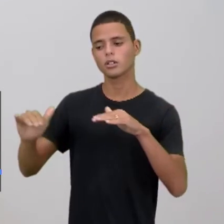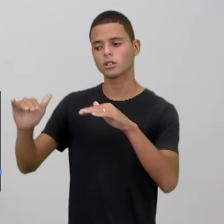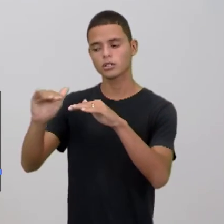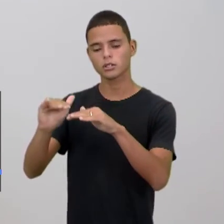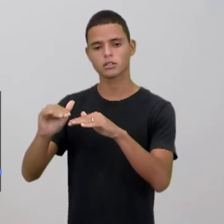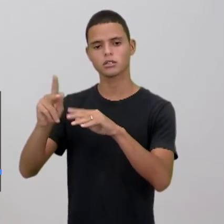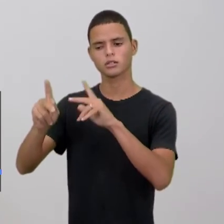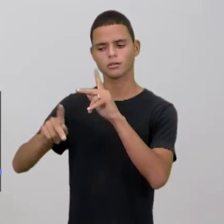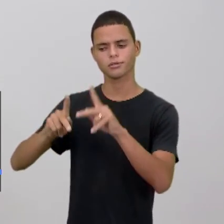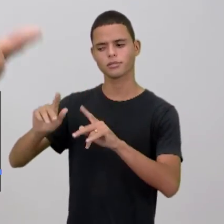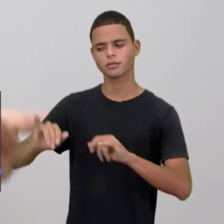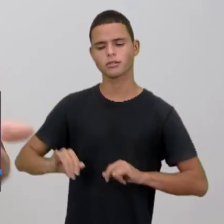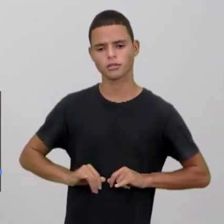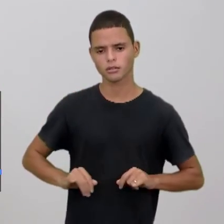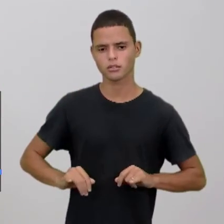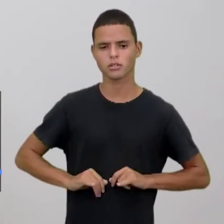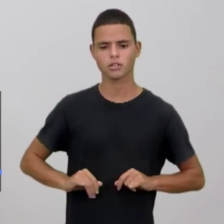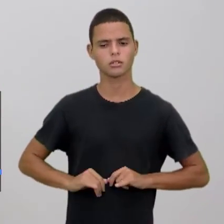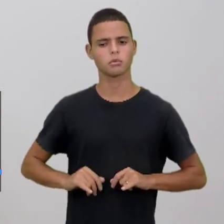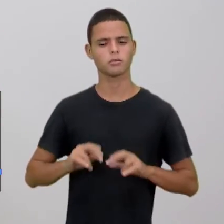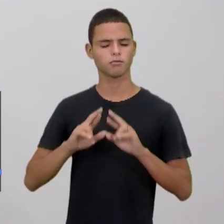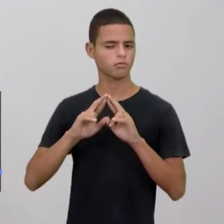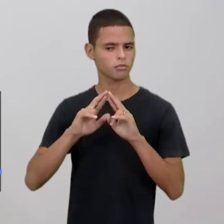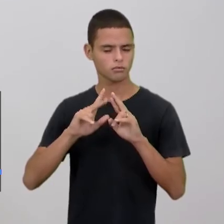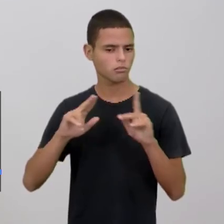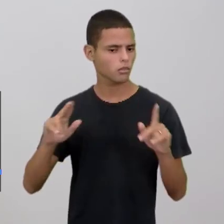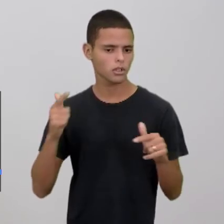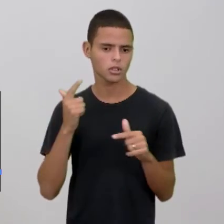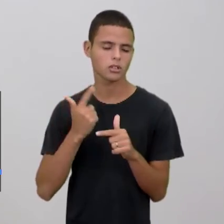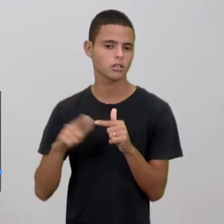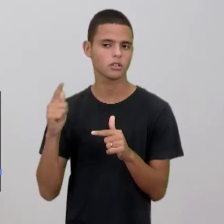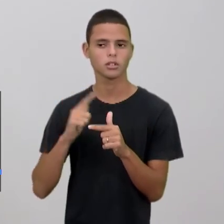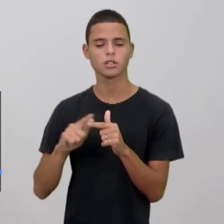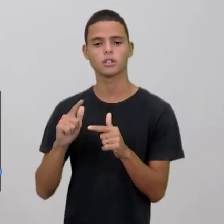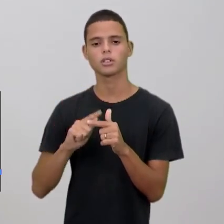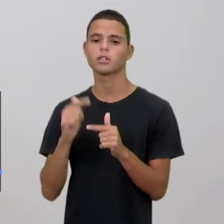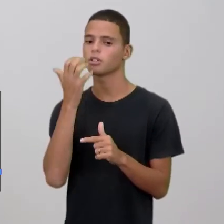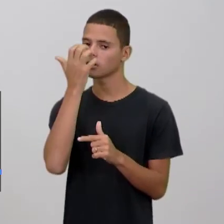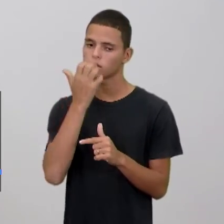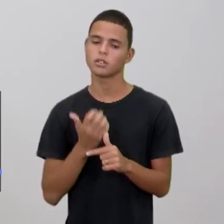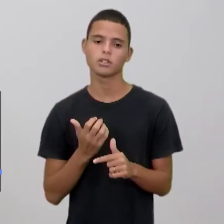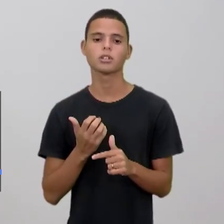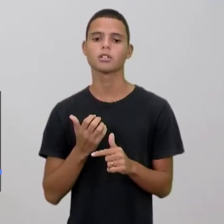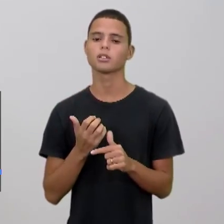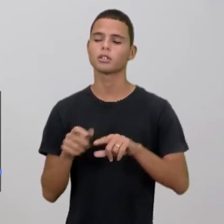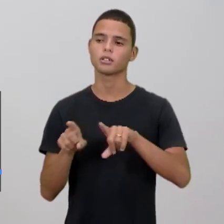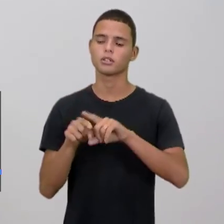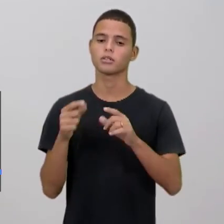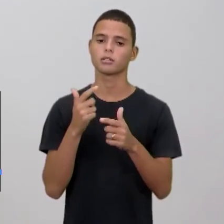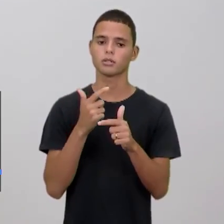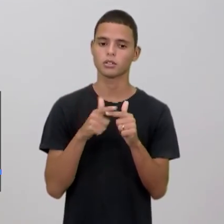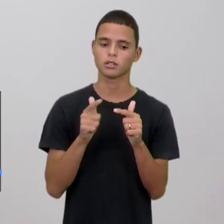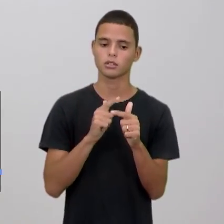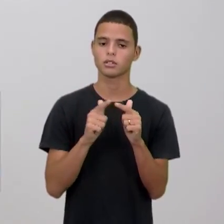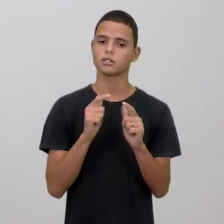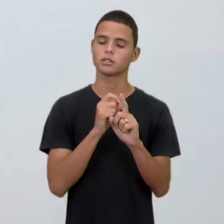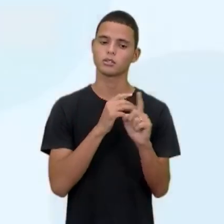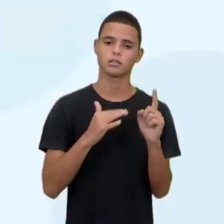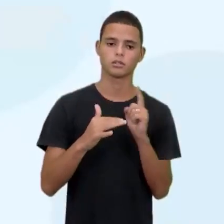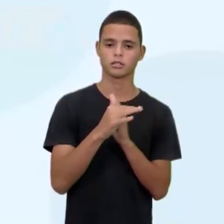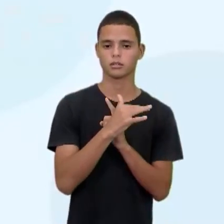civis, mas também com questões aí de emergência social. Vamos voltar para o